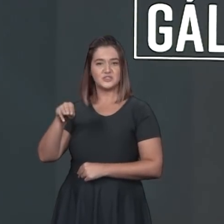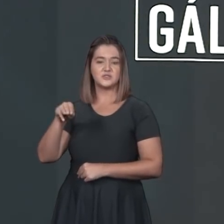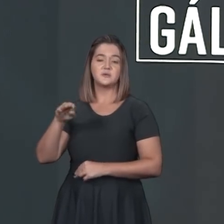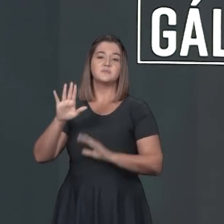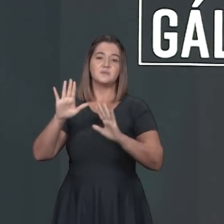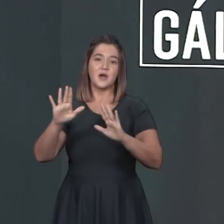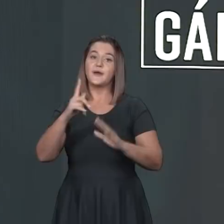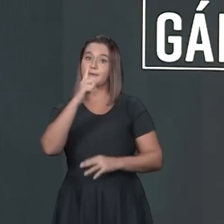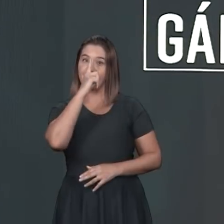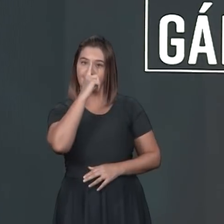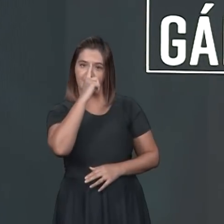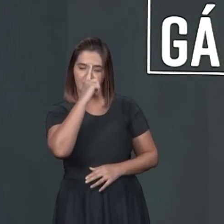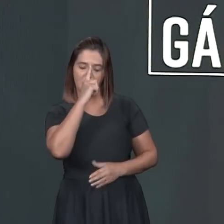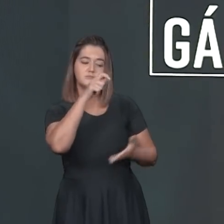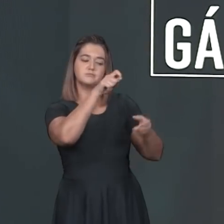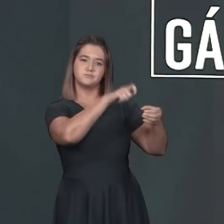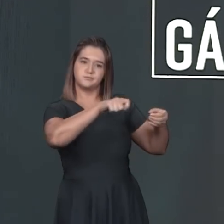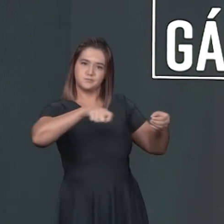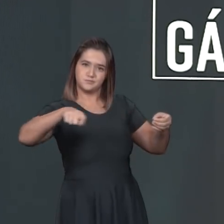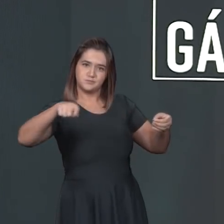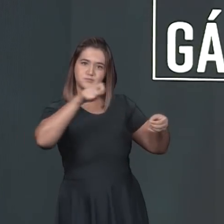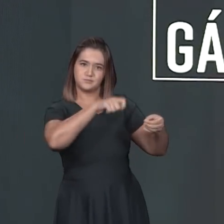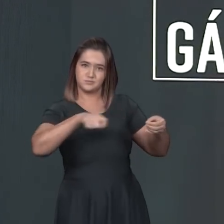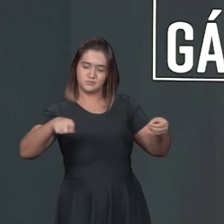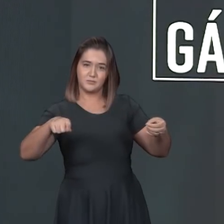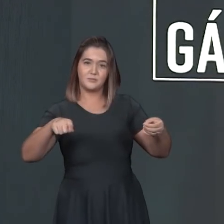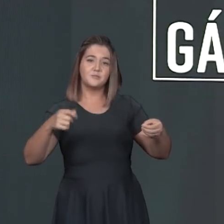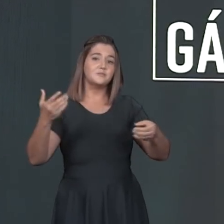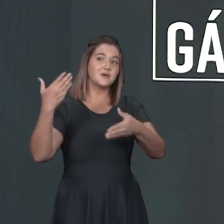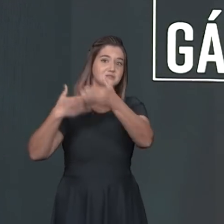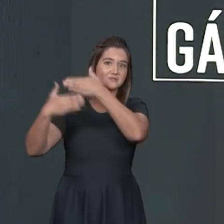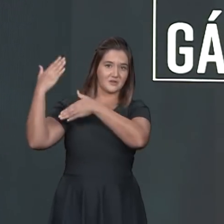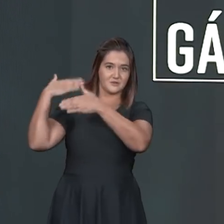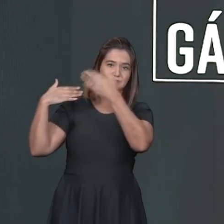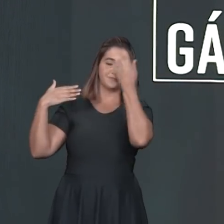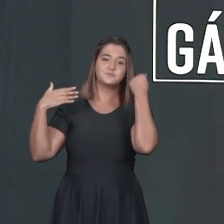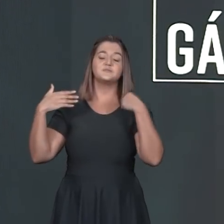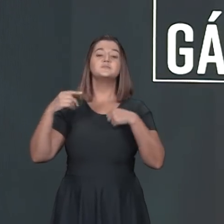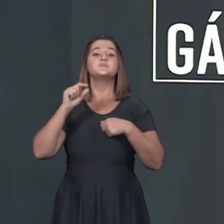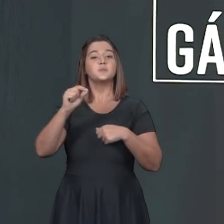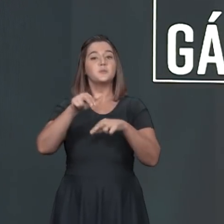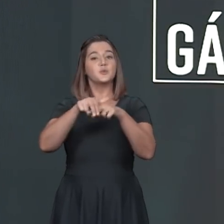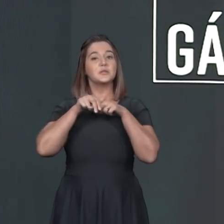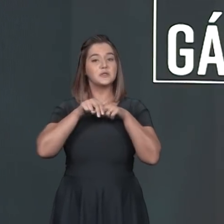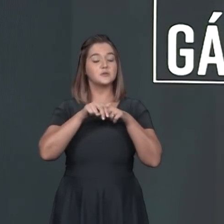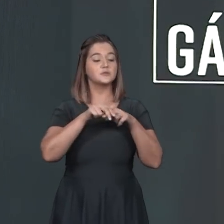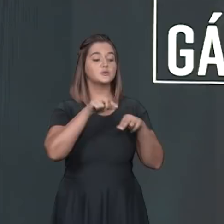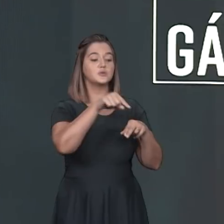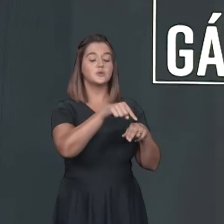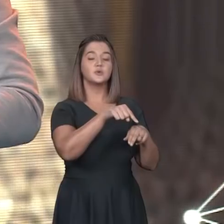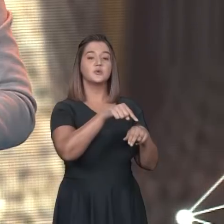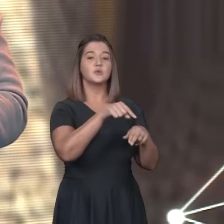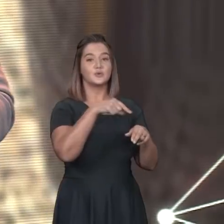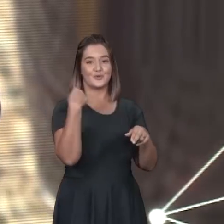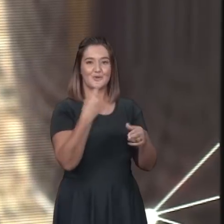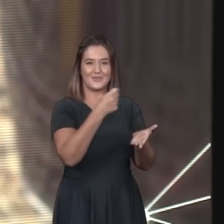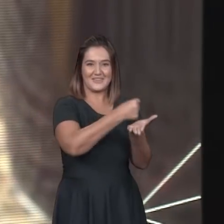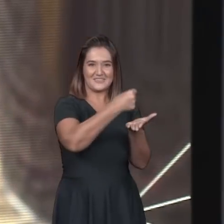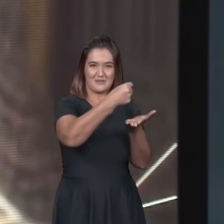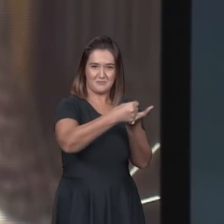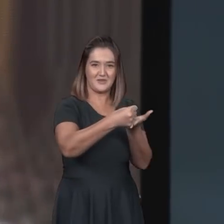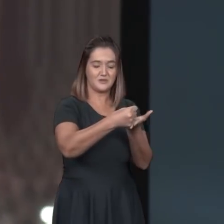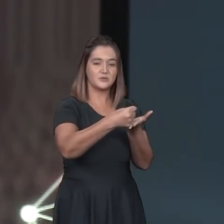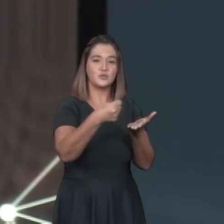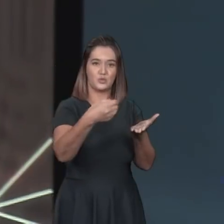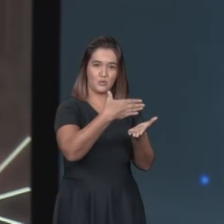o chinês, porém a mais difundida é o inglês. Naquela época era o grego, por isso que o Novo Testamento foi escrito em grego. E chama a minha atenção que